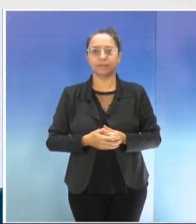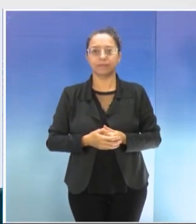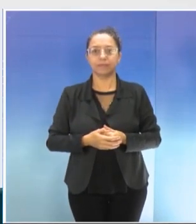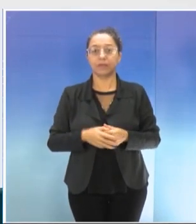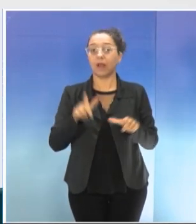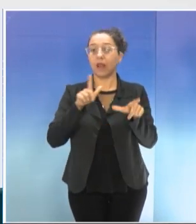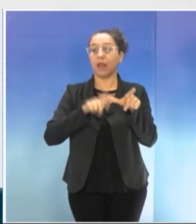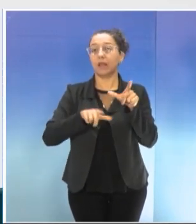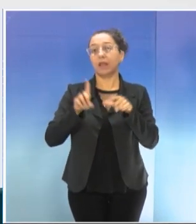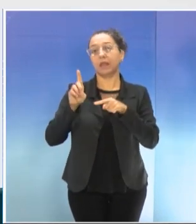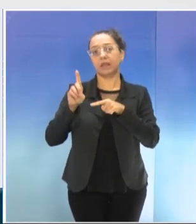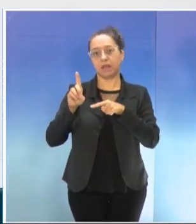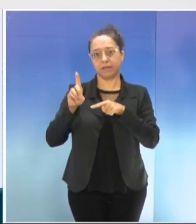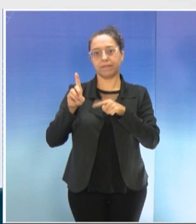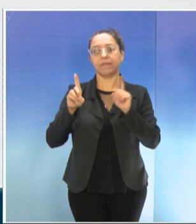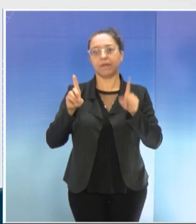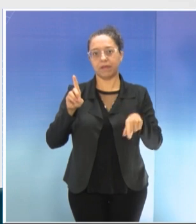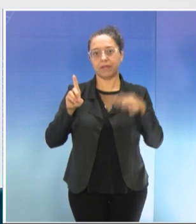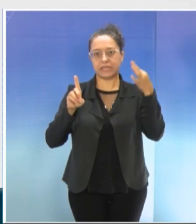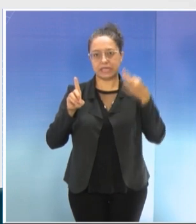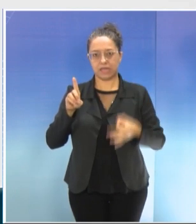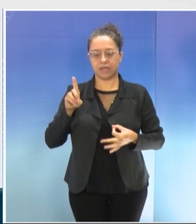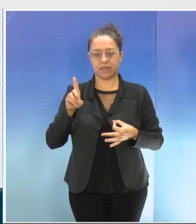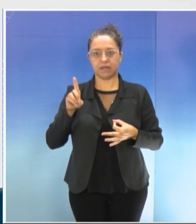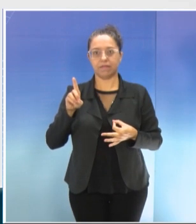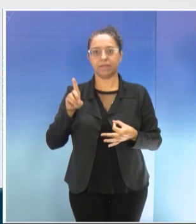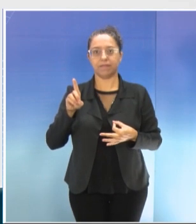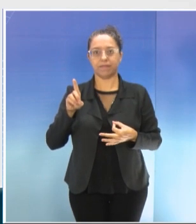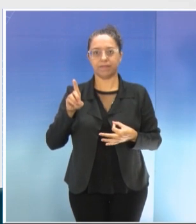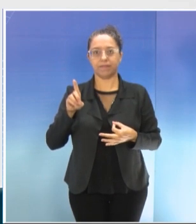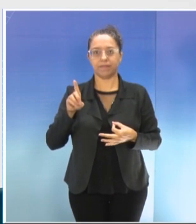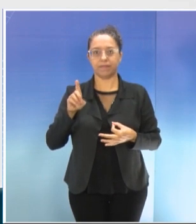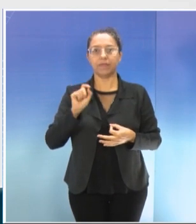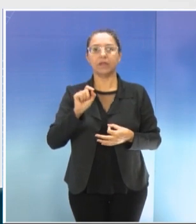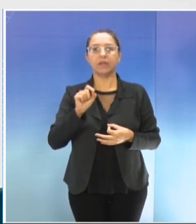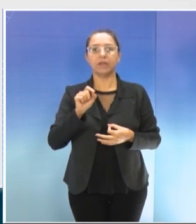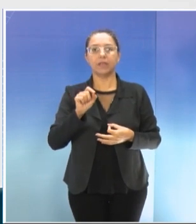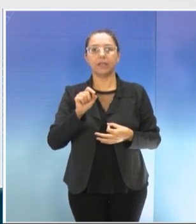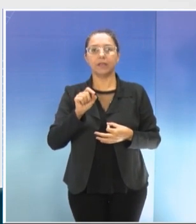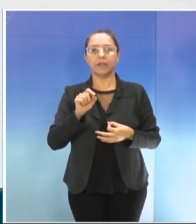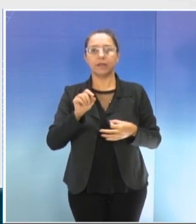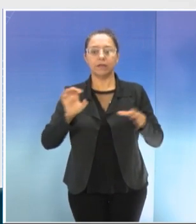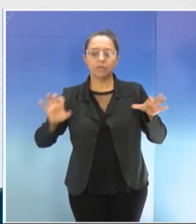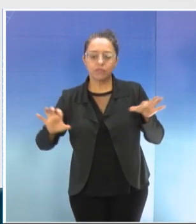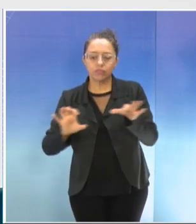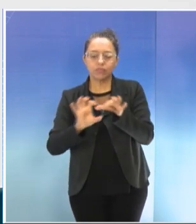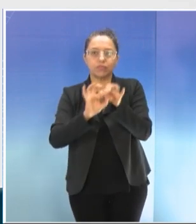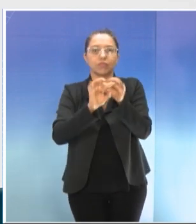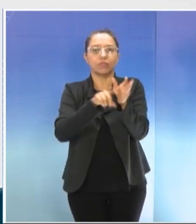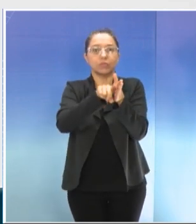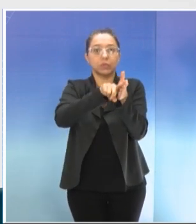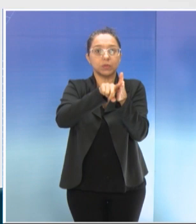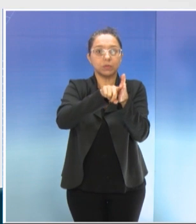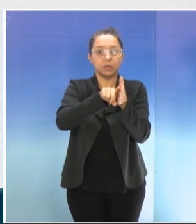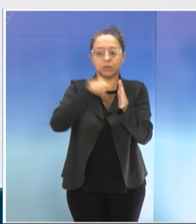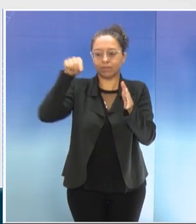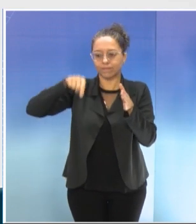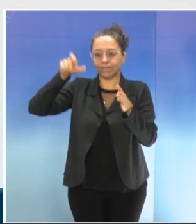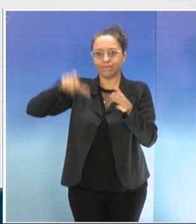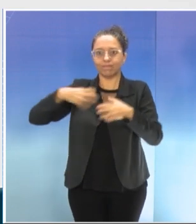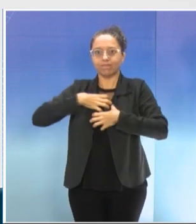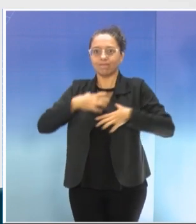questão letra D. Voltando aqui, conciliar o rigor da investigação